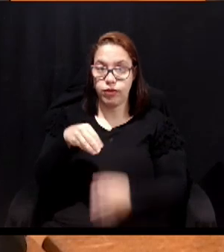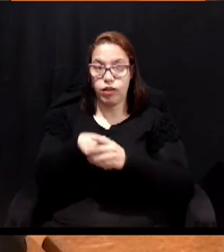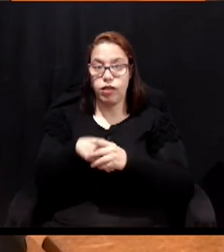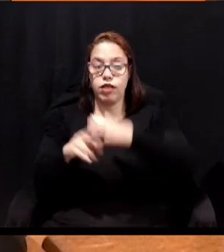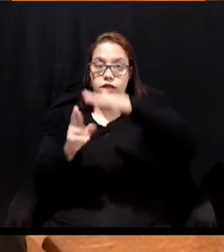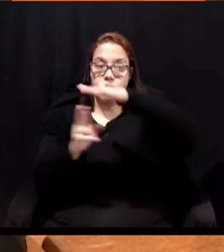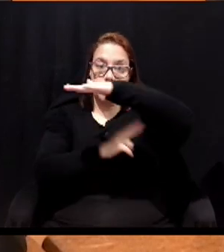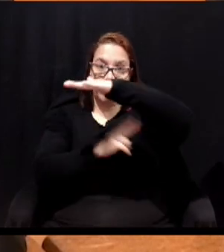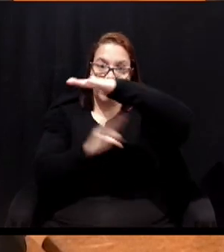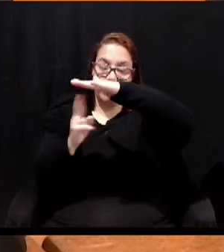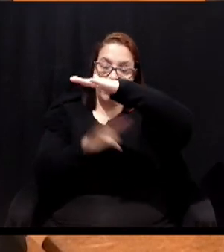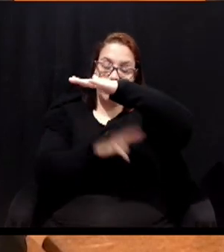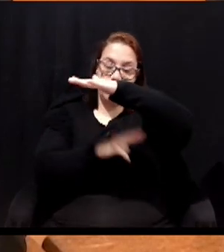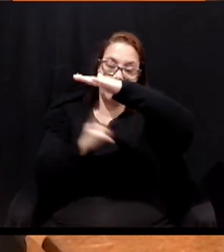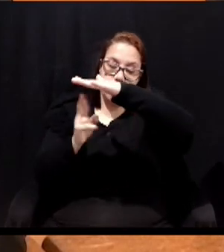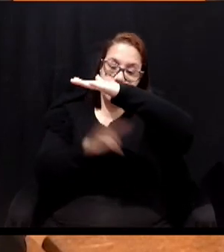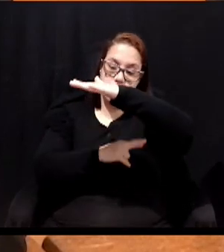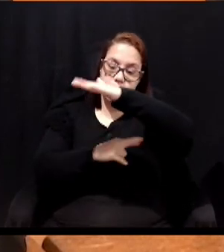passam aqui.